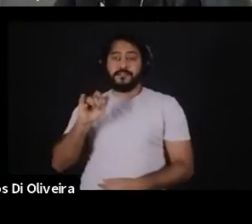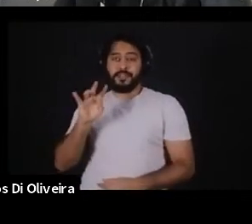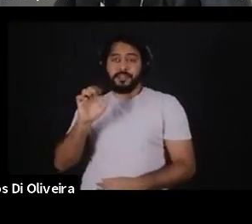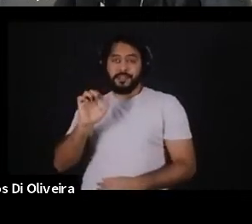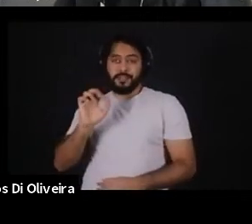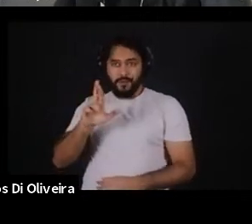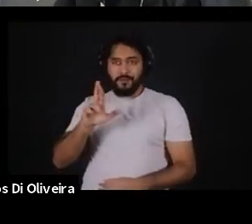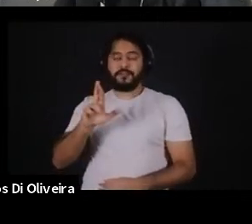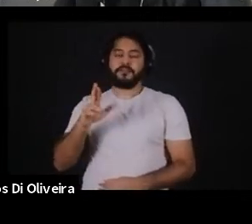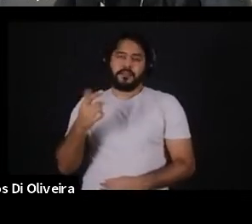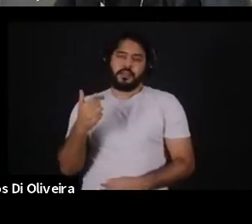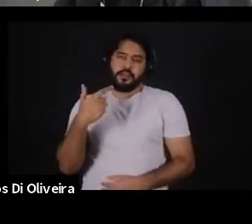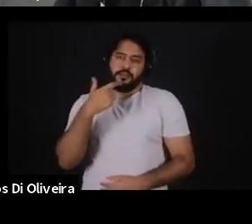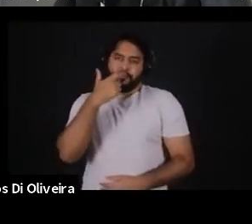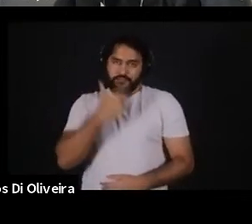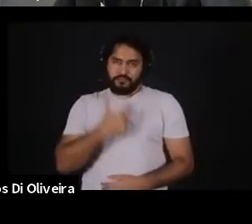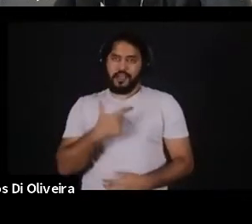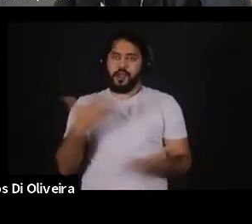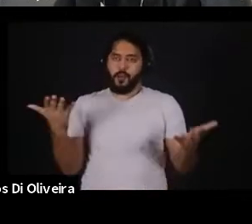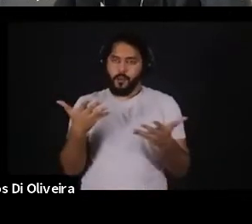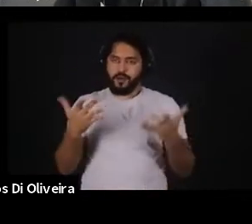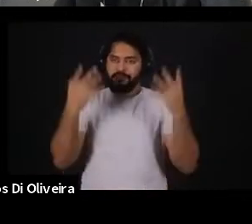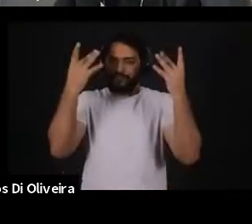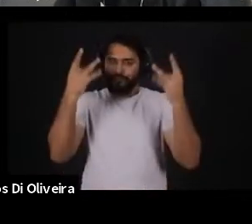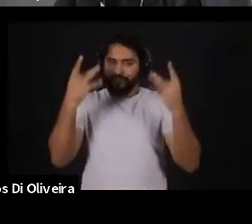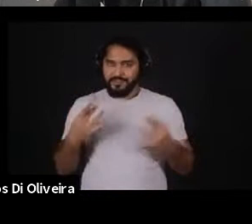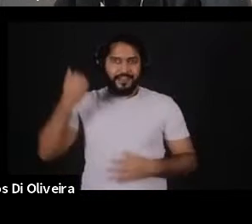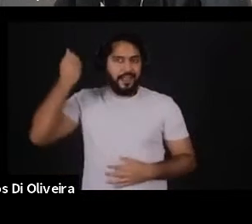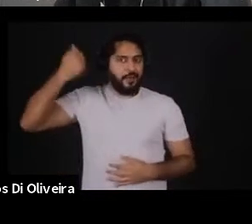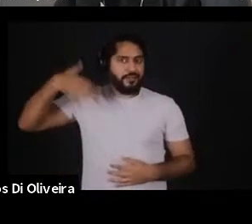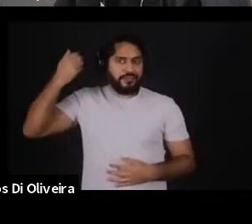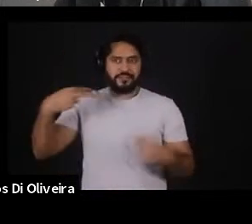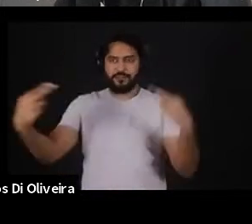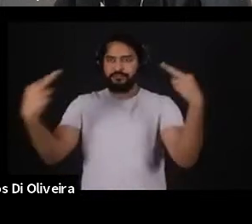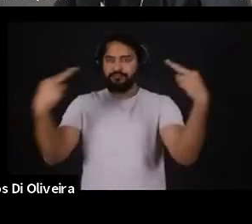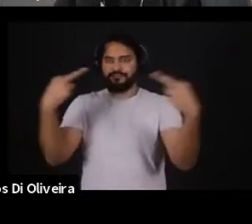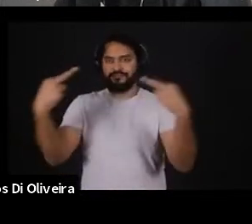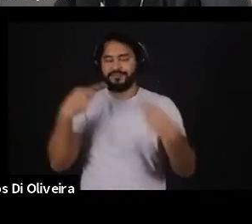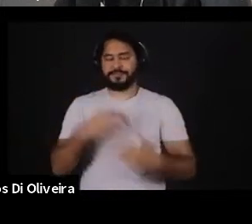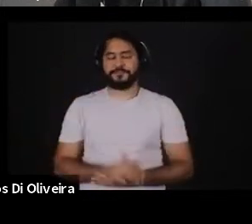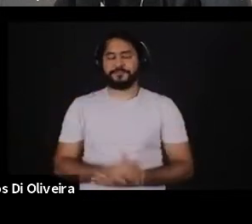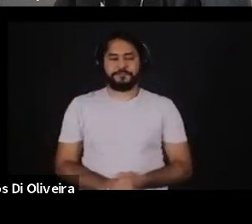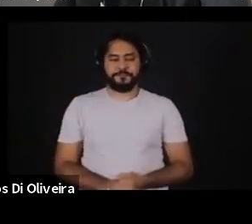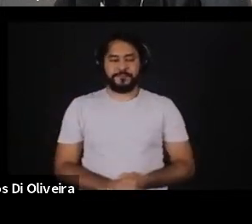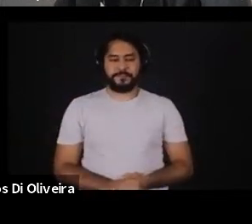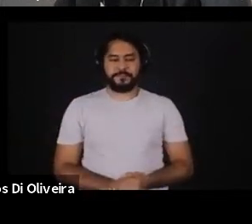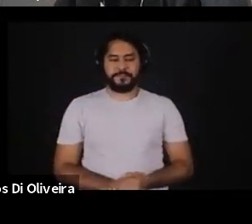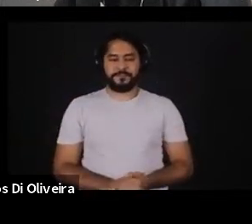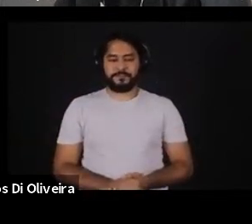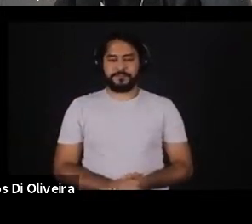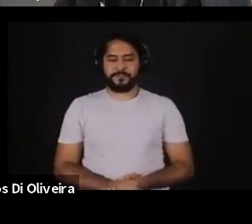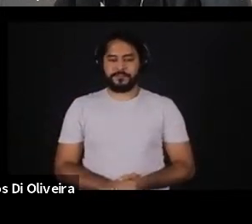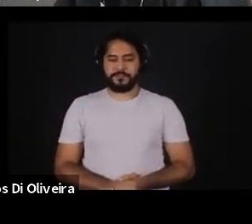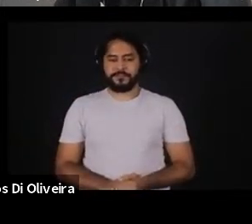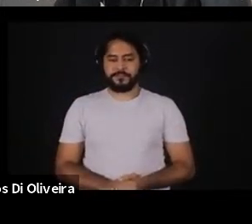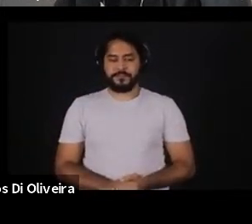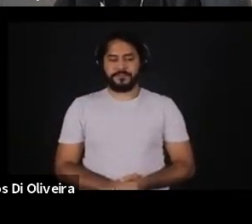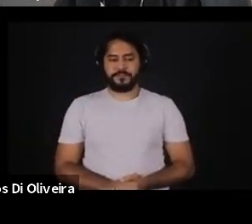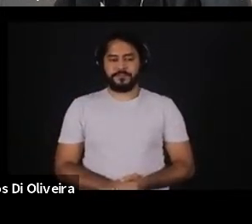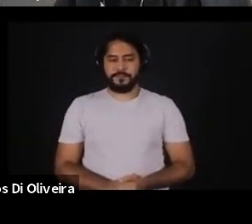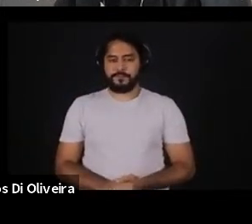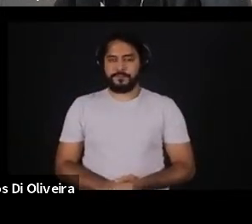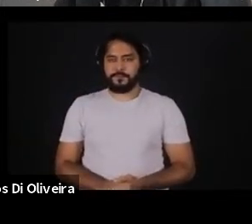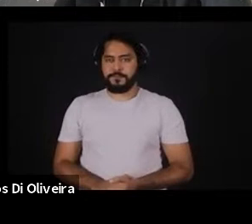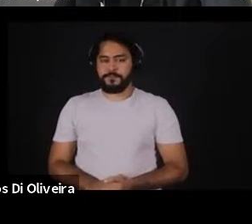Eu sou um homem cisgênero, branco. Eu visto uma blusa branca e,